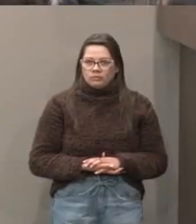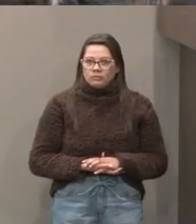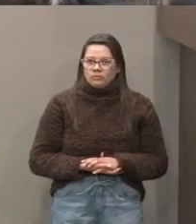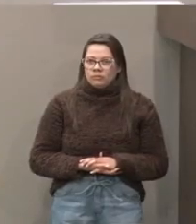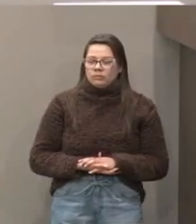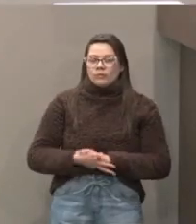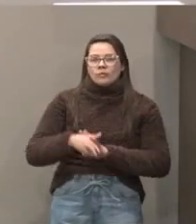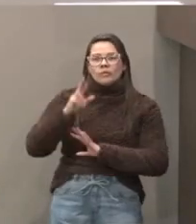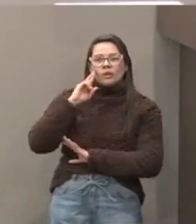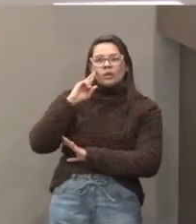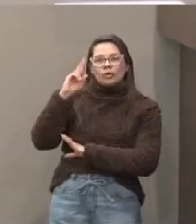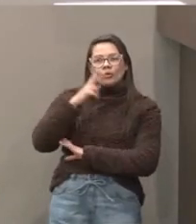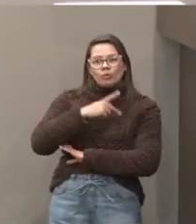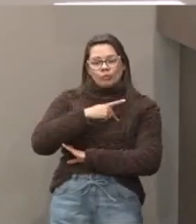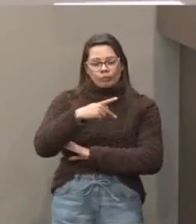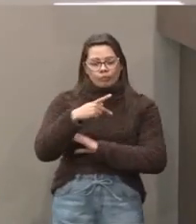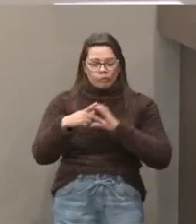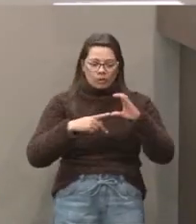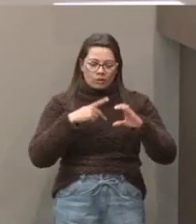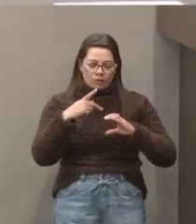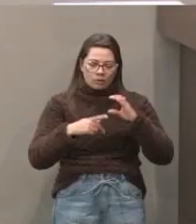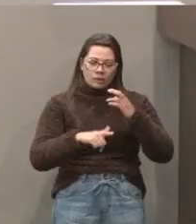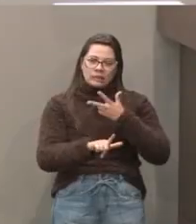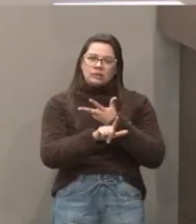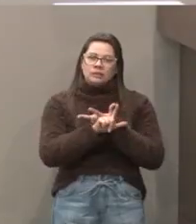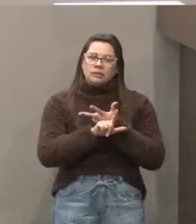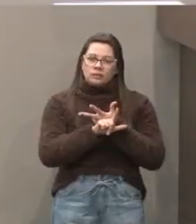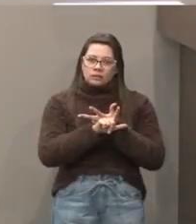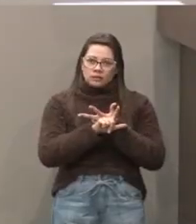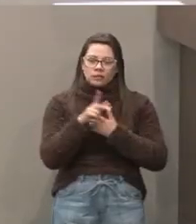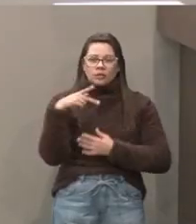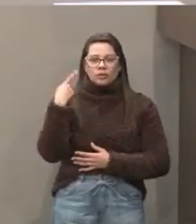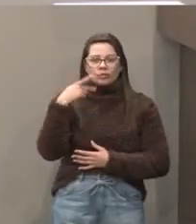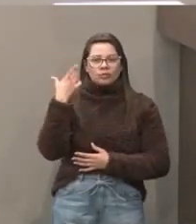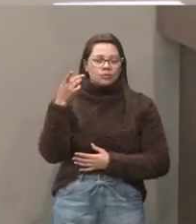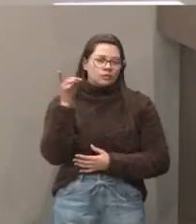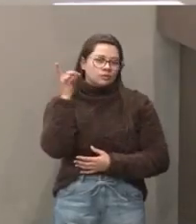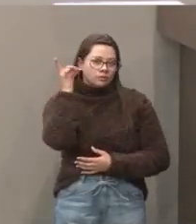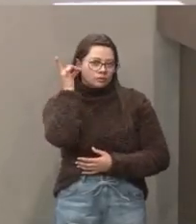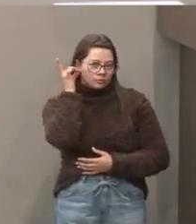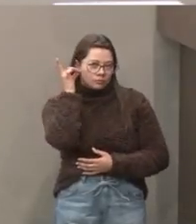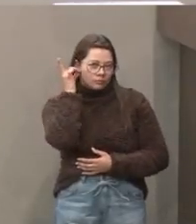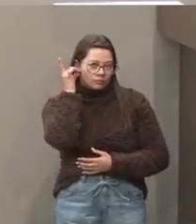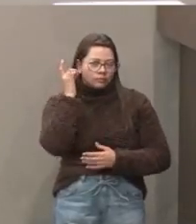Senhor presidente desta Casa Legislativa, vereador Edson,